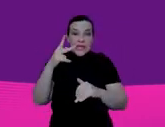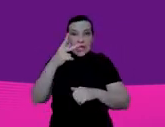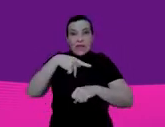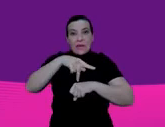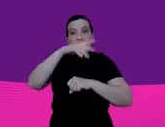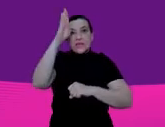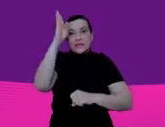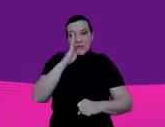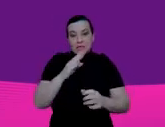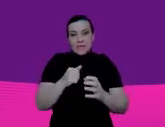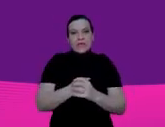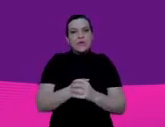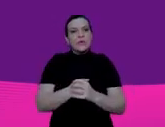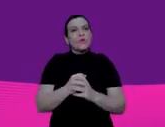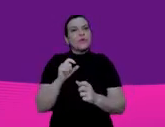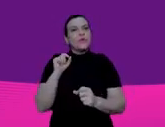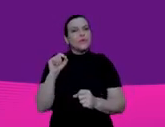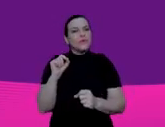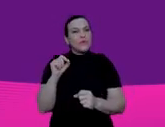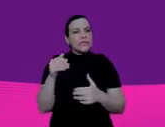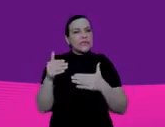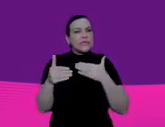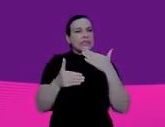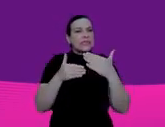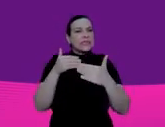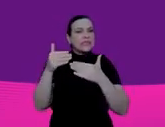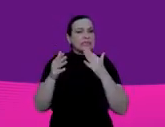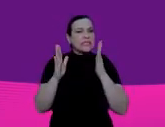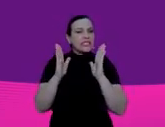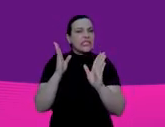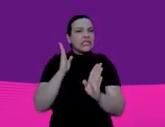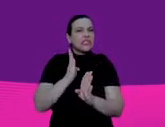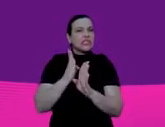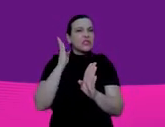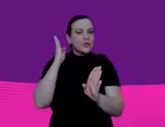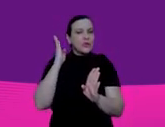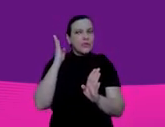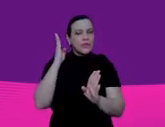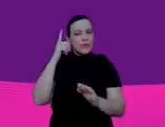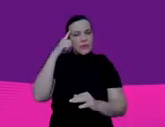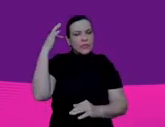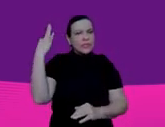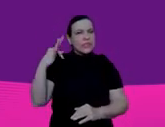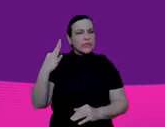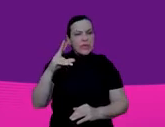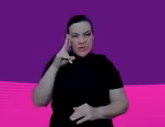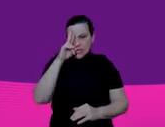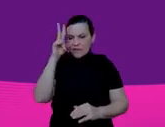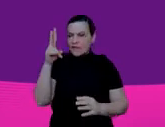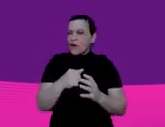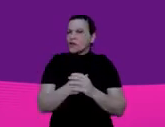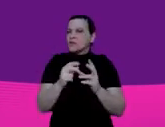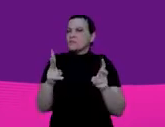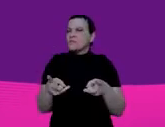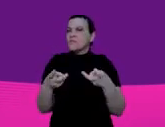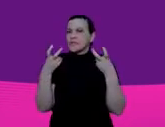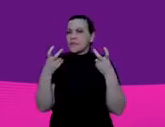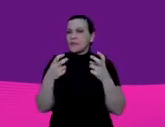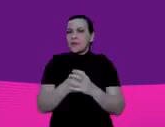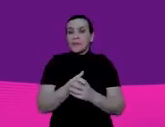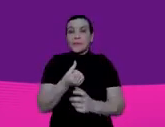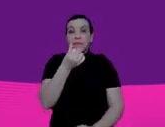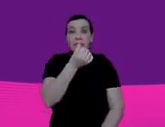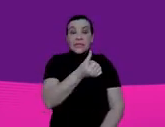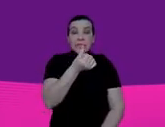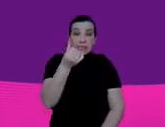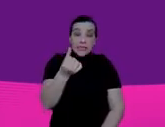chegaram ao centro terciário com diagnóstico de enxaqueca. E eles viram que 66% dos pacientes